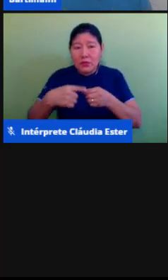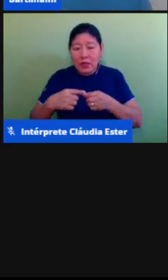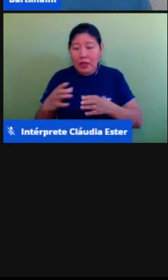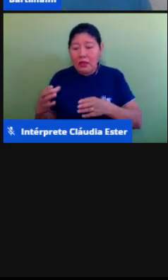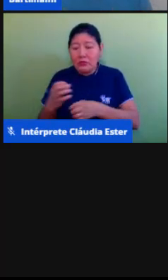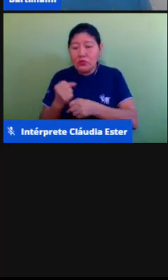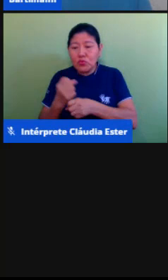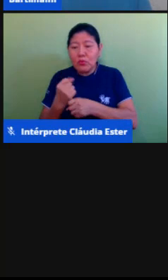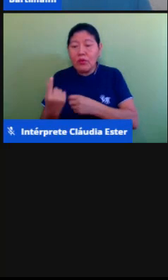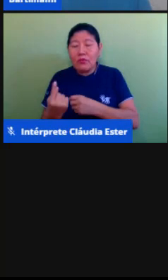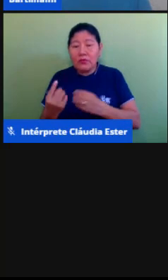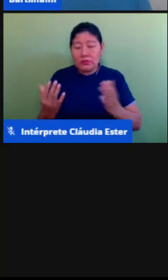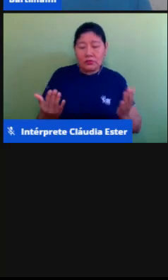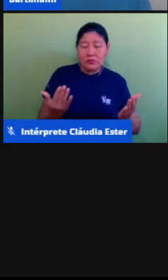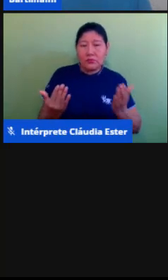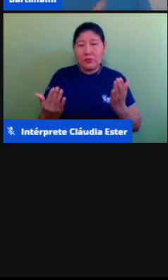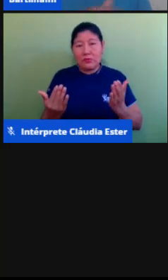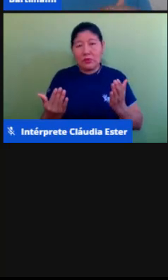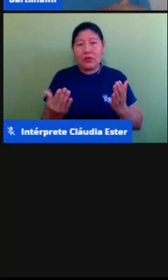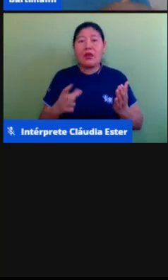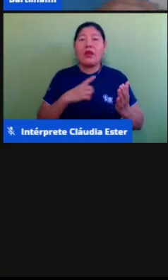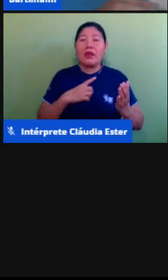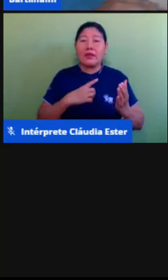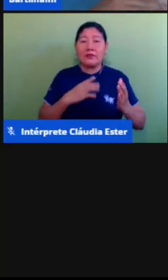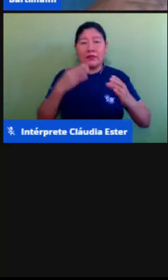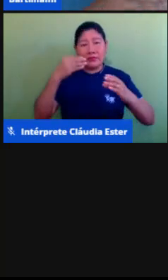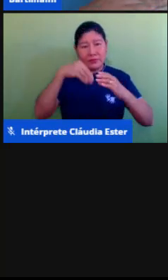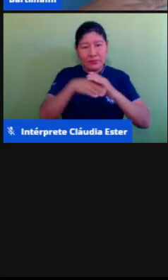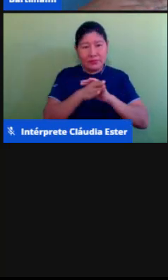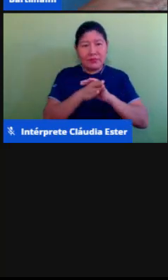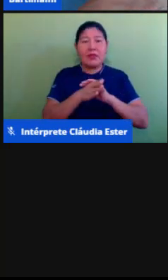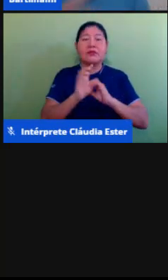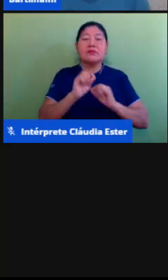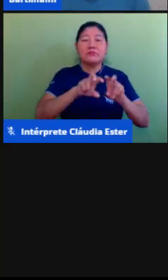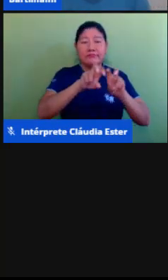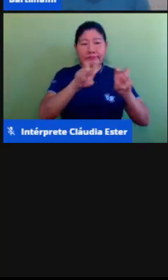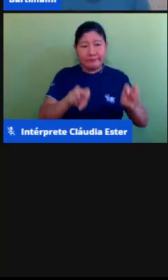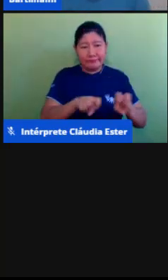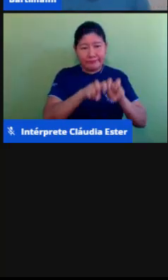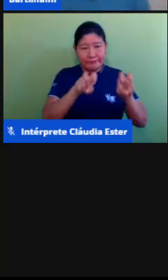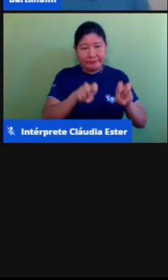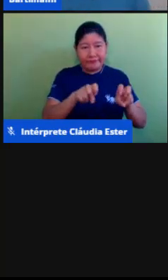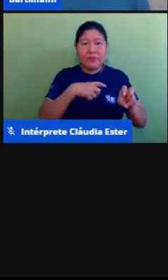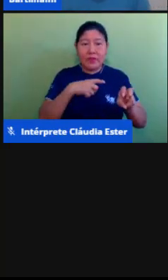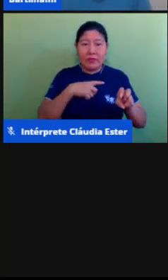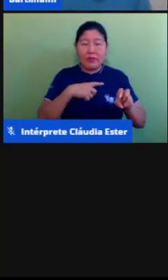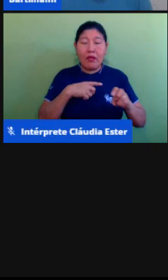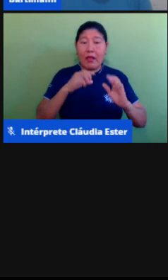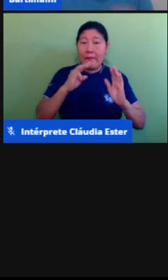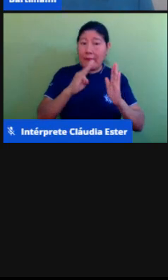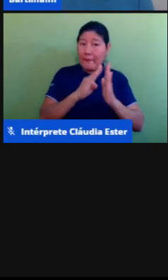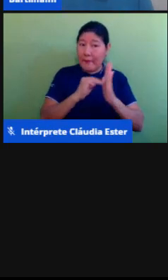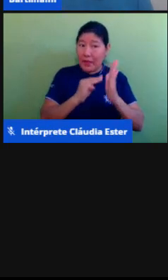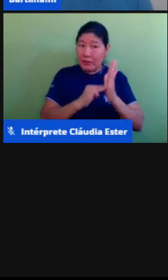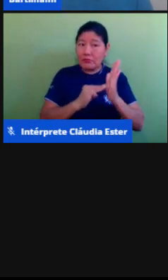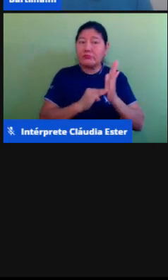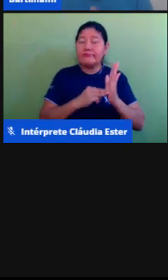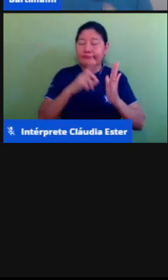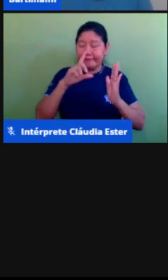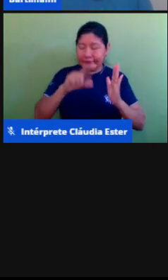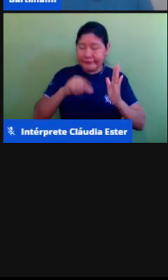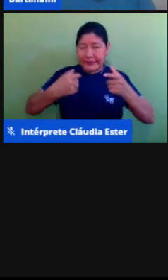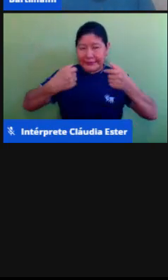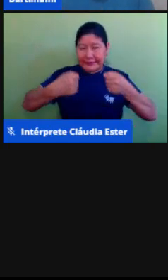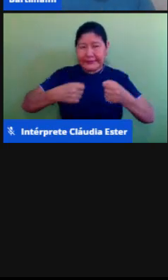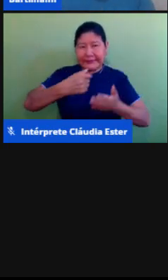acesso lá na plataforma. Então, veja só, a metodologia ela é rigorosa e, mais importante, caso você queira